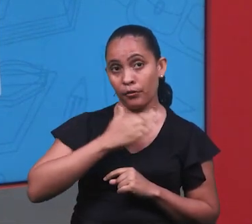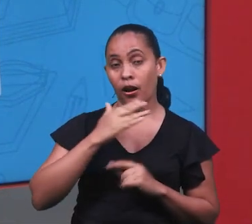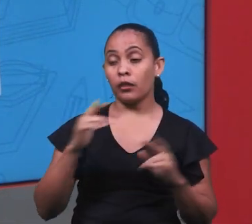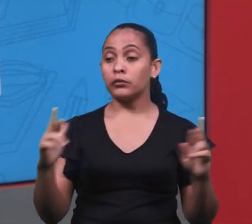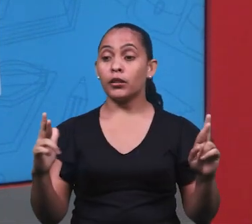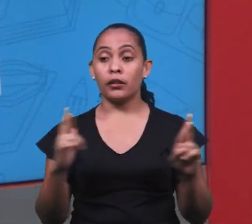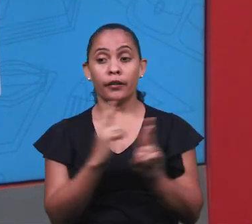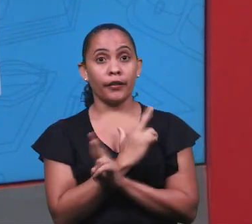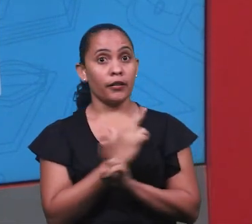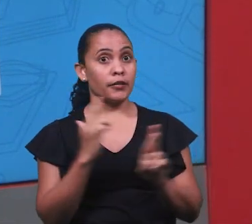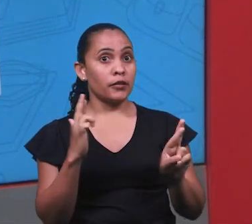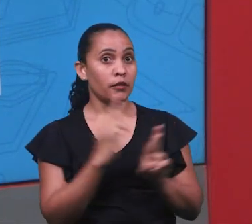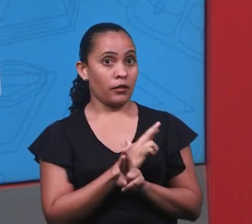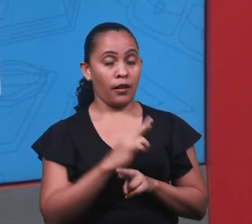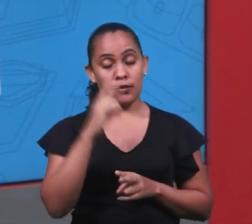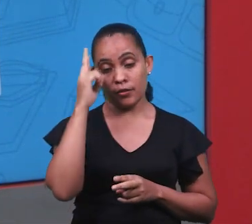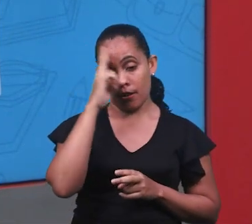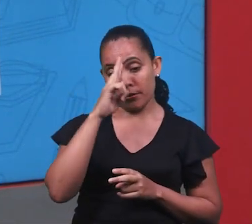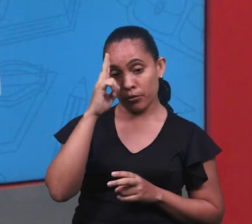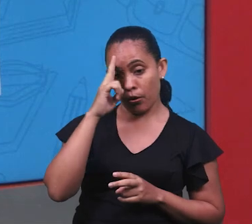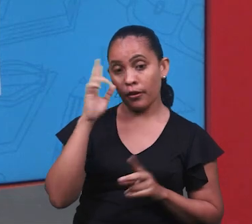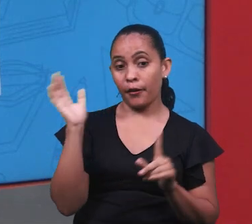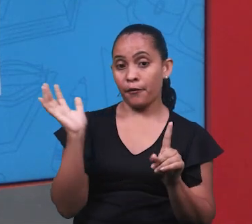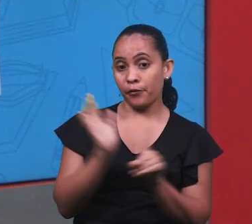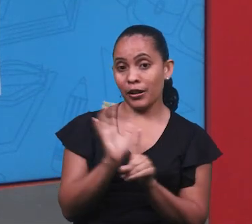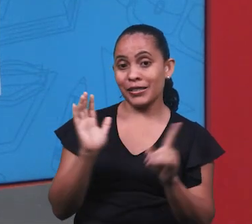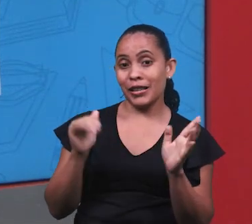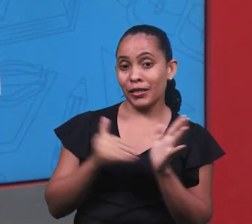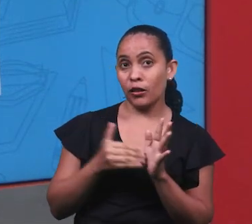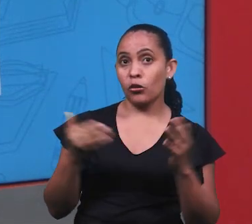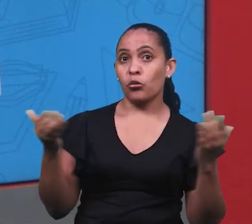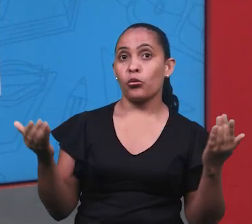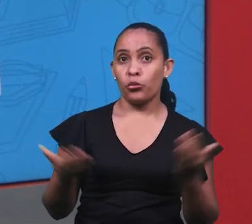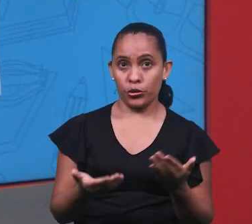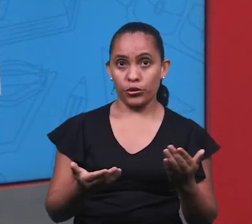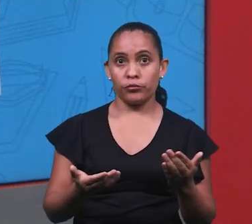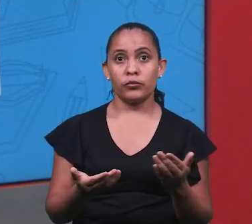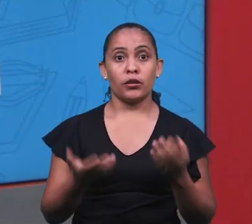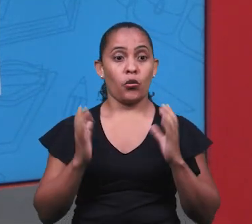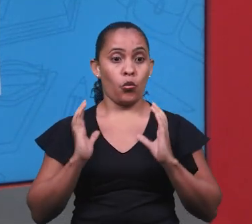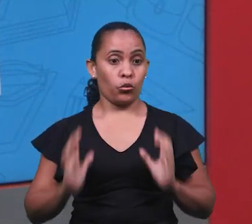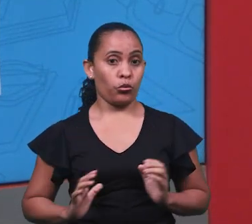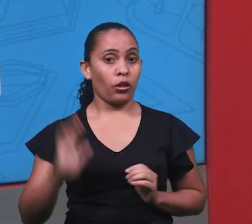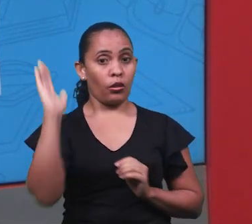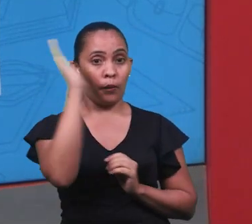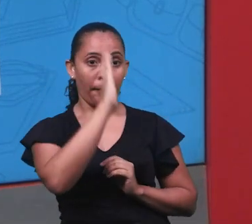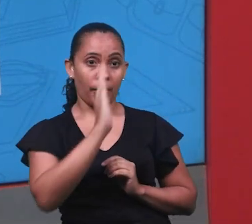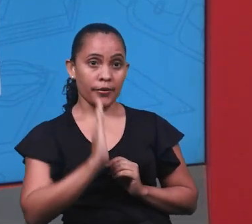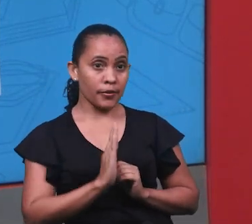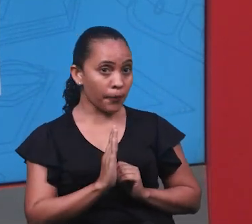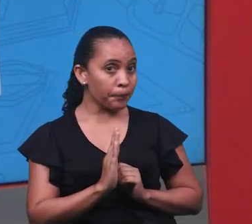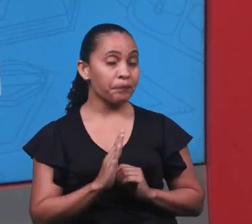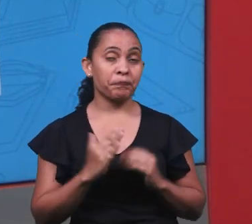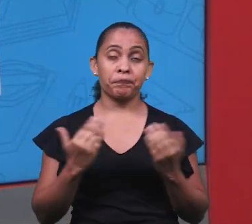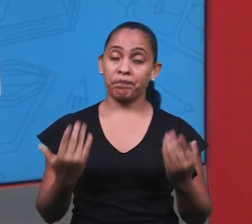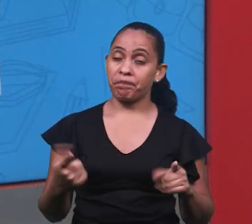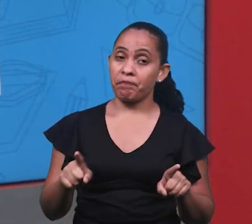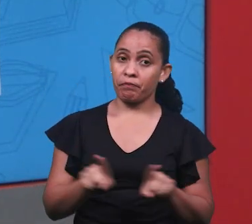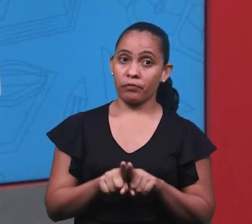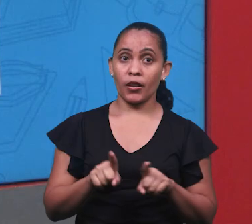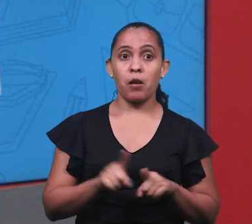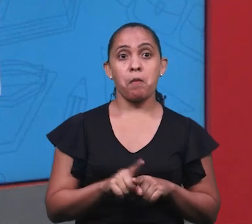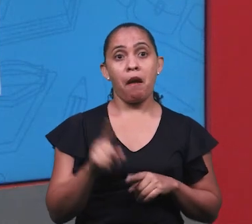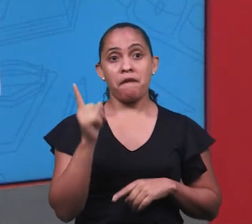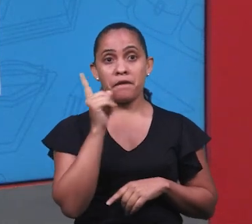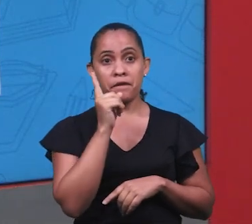relacionar de que esse aspecto histórico influencia até hoje na conduta do brasileiro? Eu posso falar, por exemplo, que uma falha no